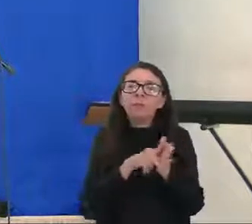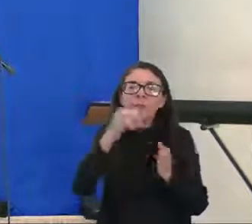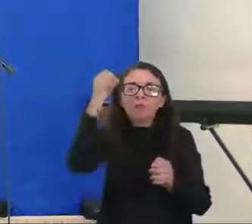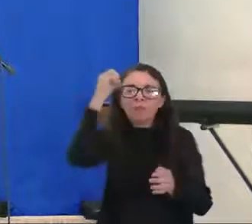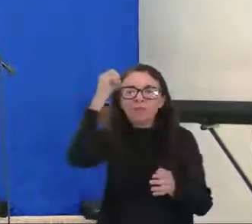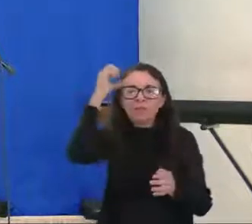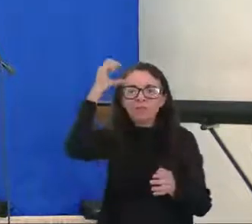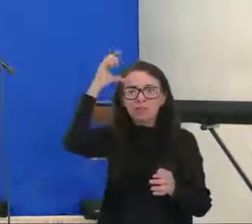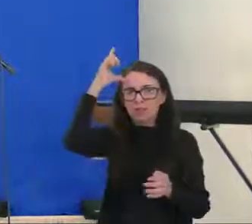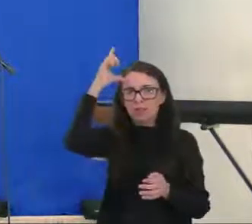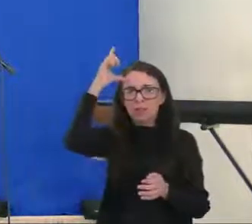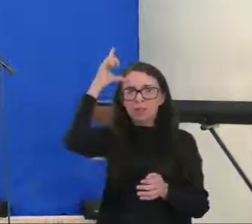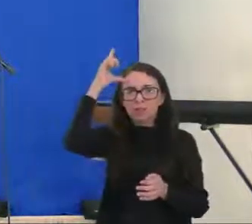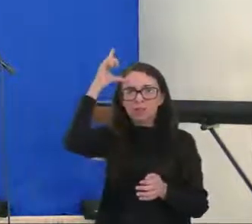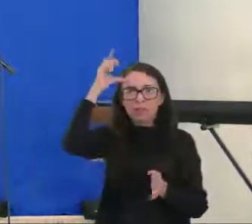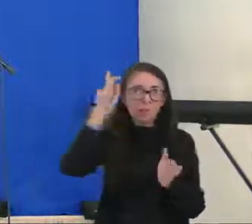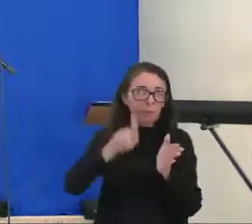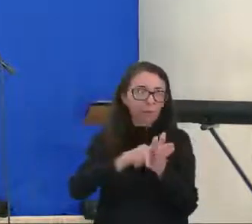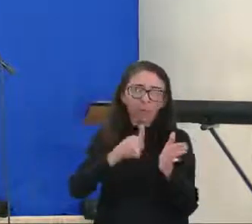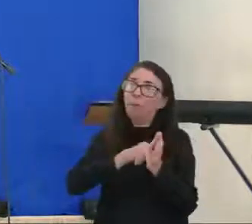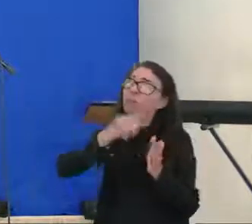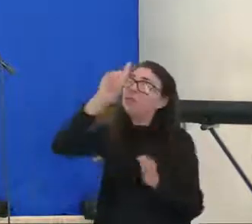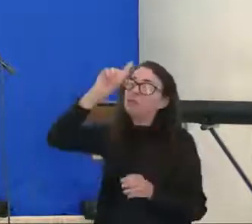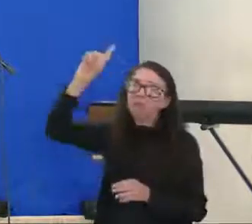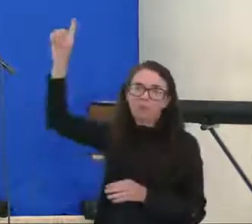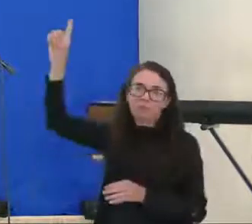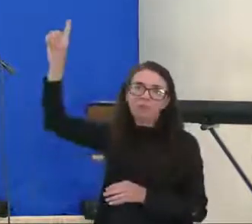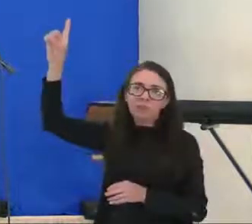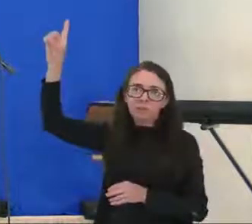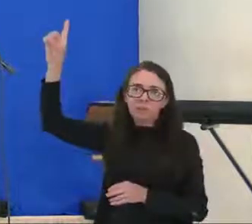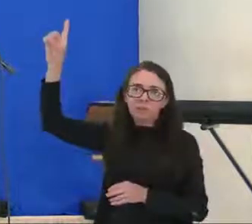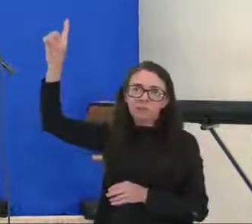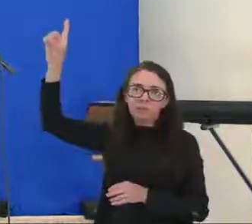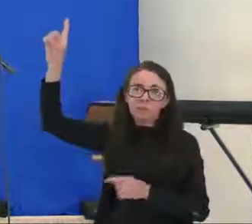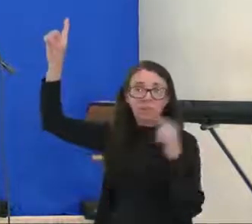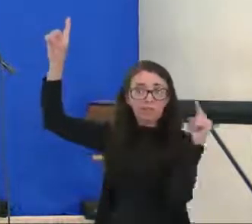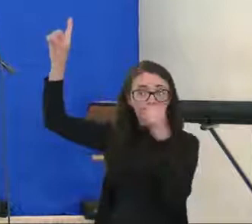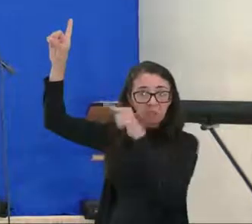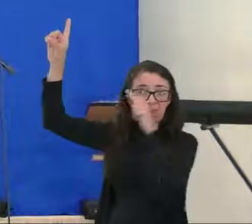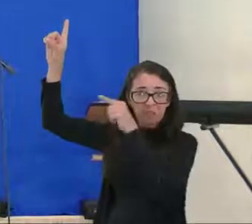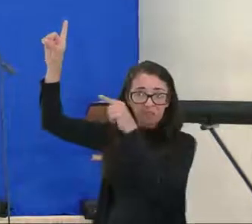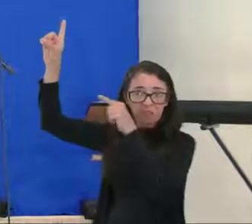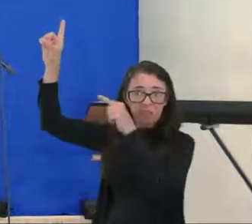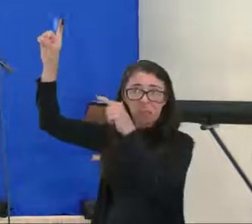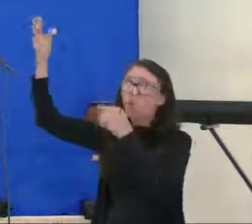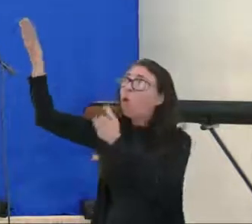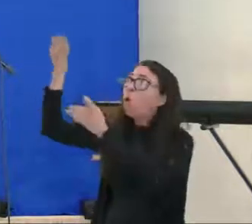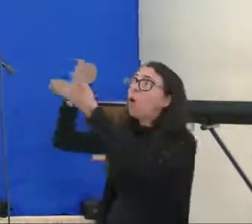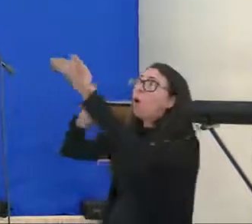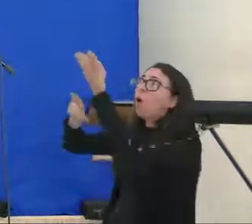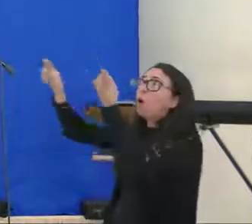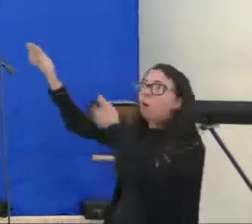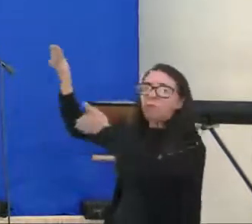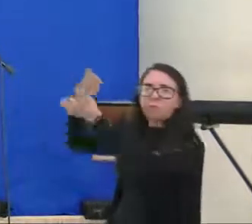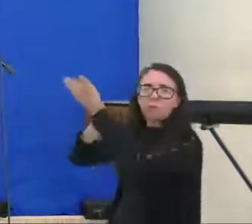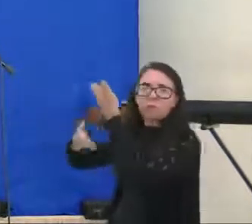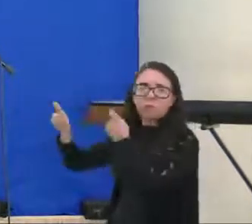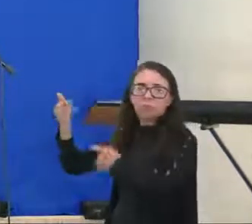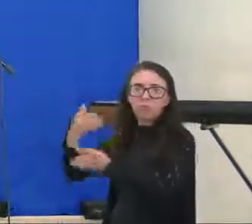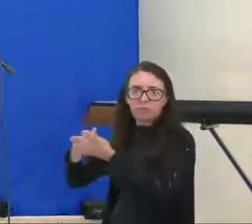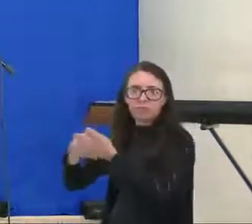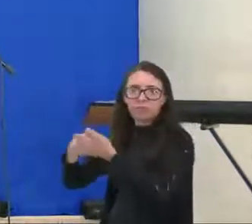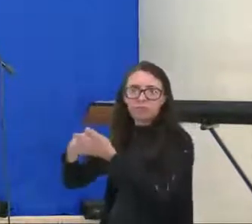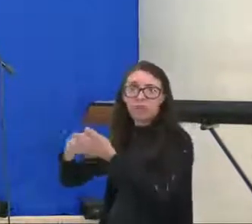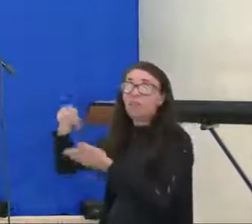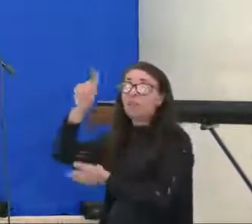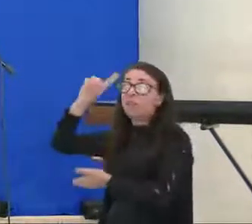questão de beijar um santo, né? Ia lá, beijava. E hoje você lê